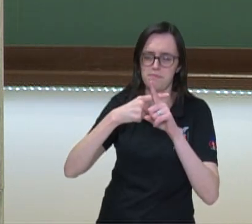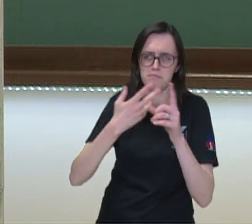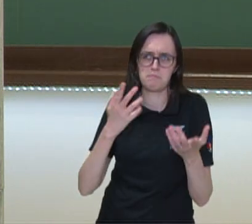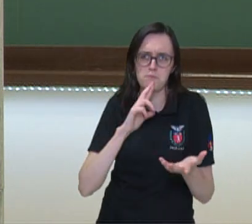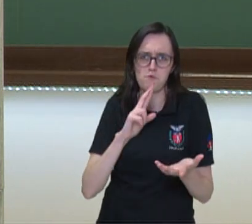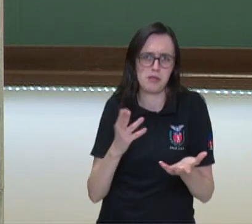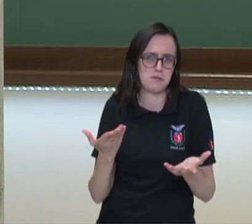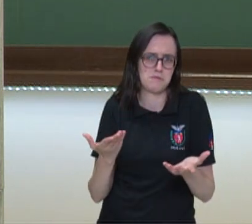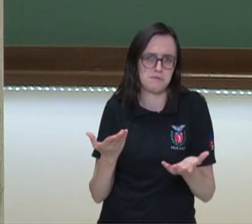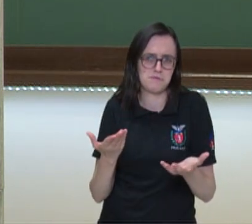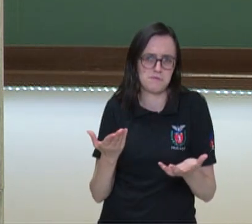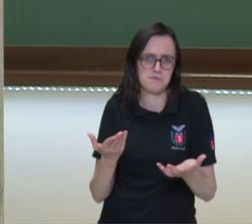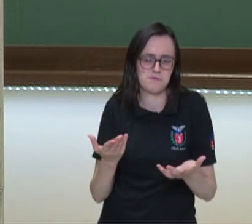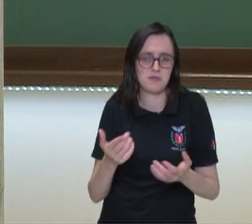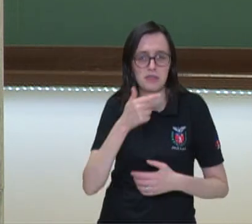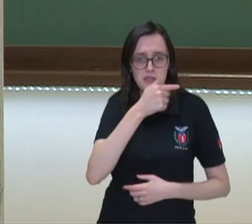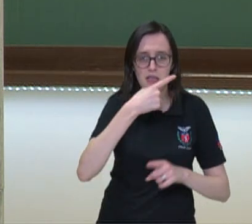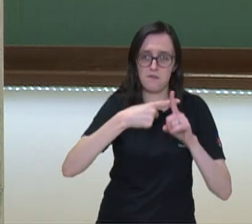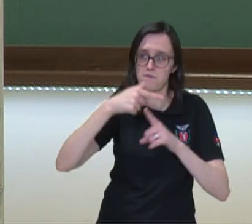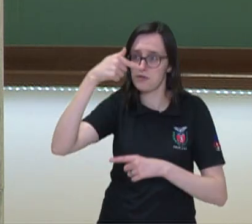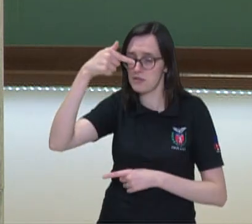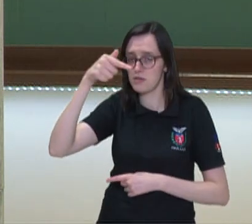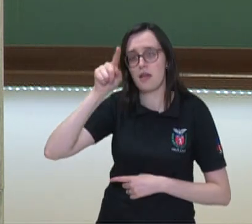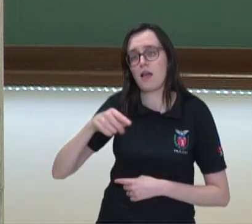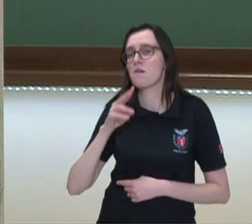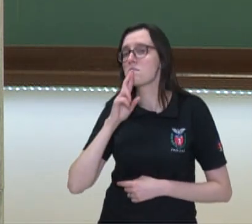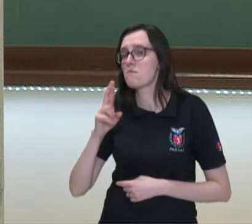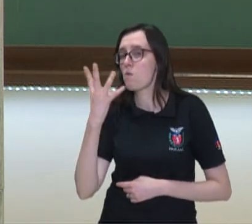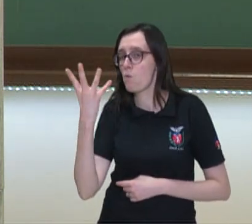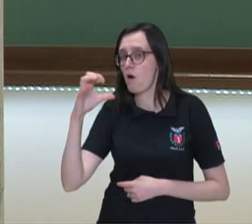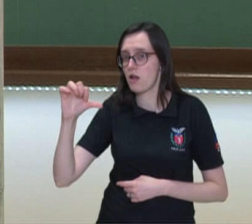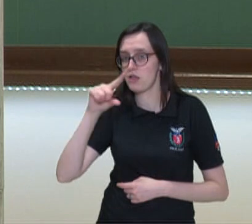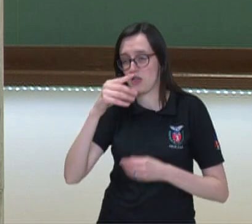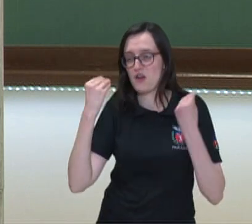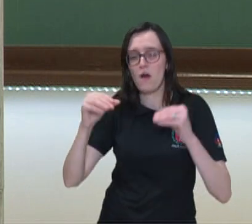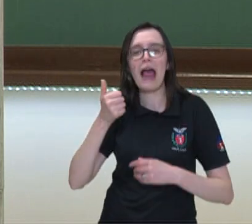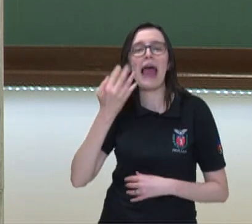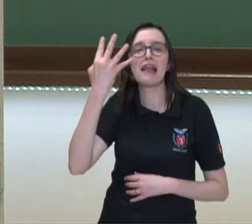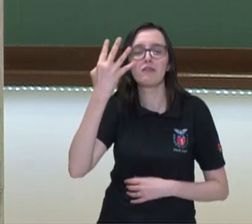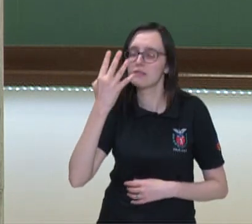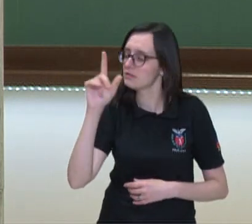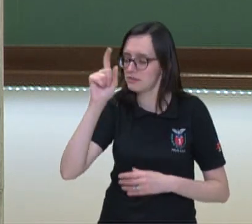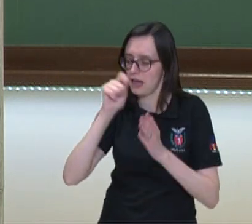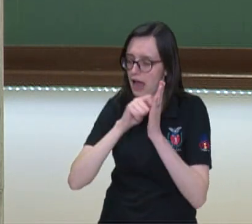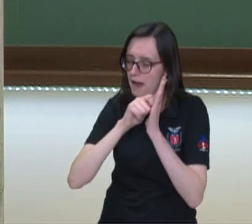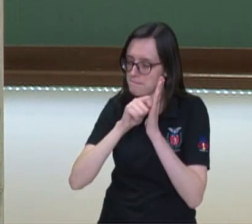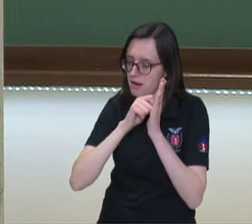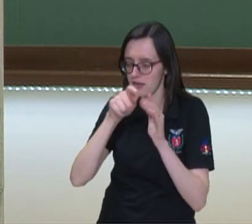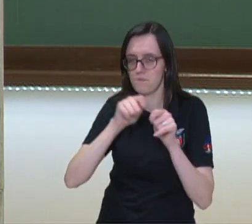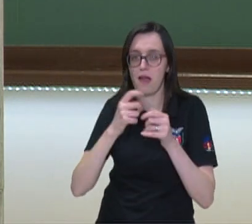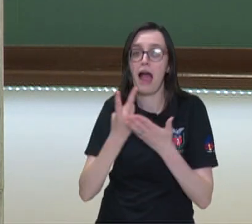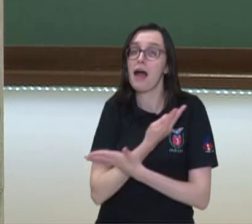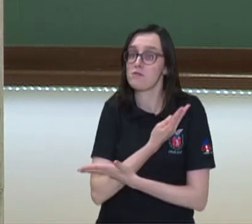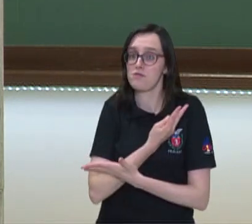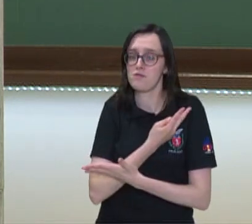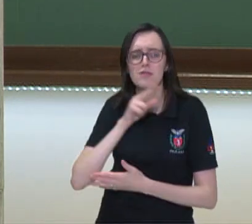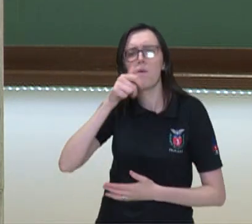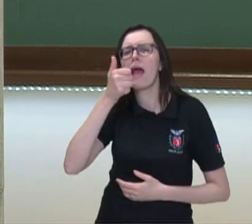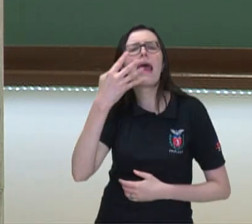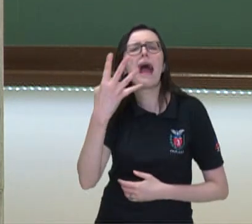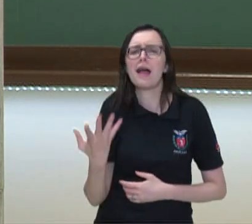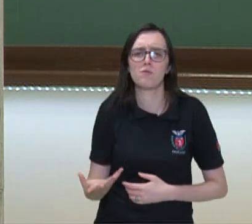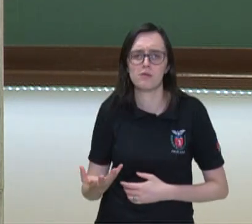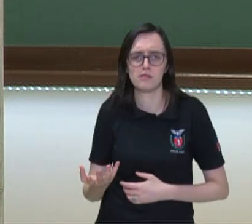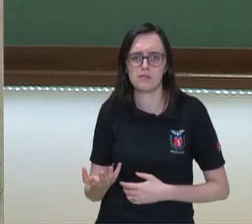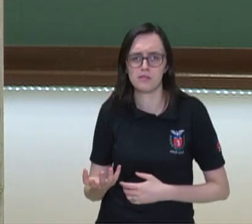isso? 7 vezes 7 é 49. Se você escreveu 14 no seu caderno, pode apagar, porque você fez errado. Não é 14.